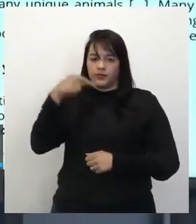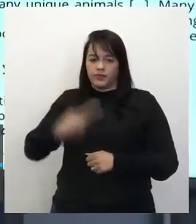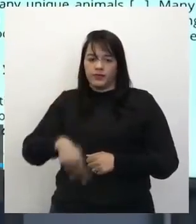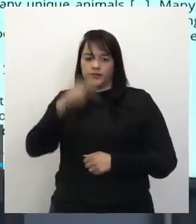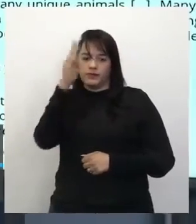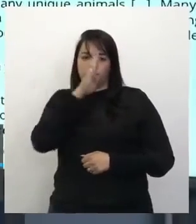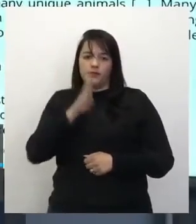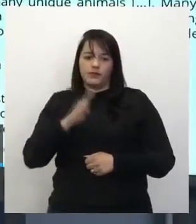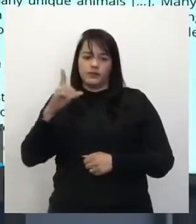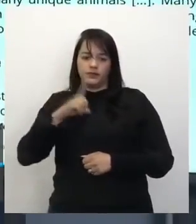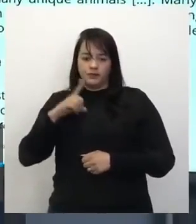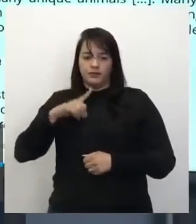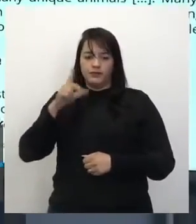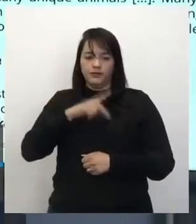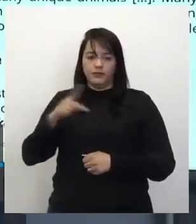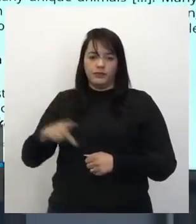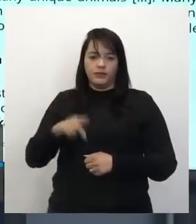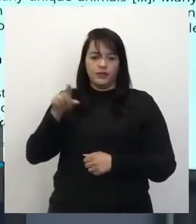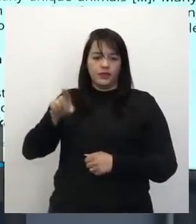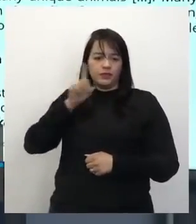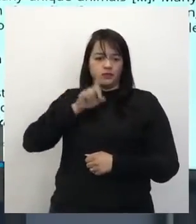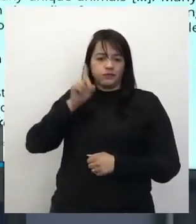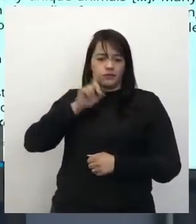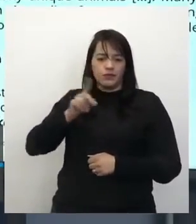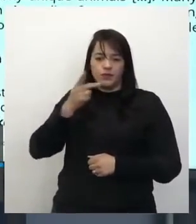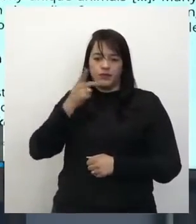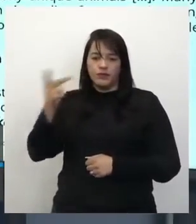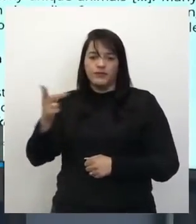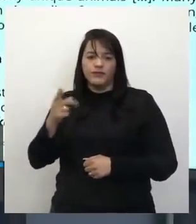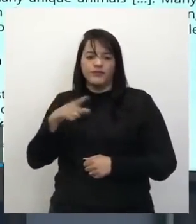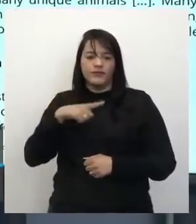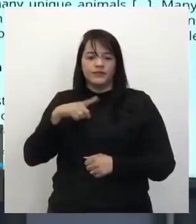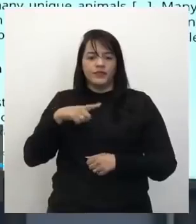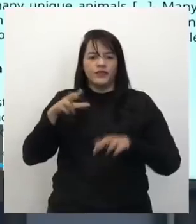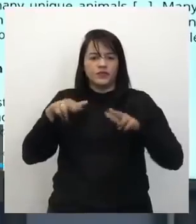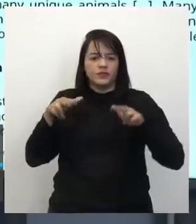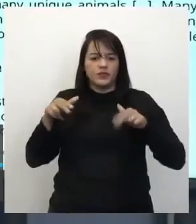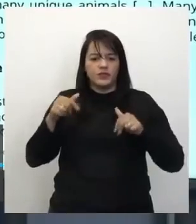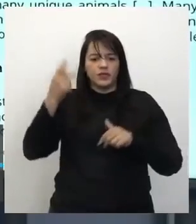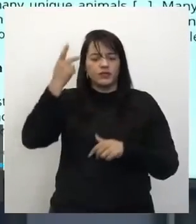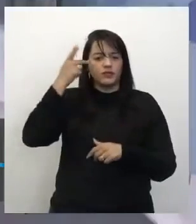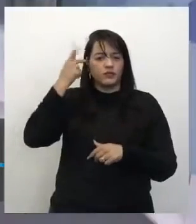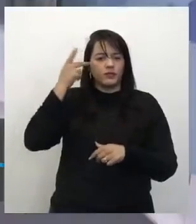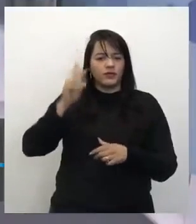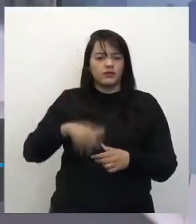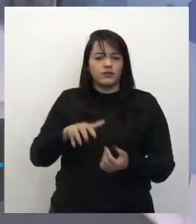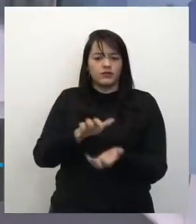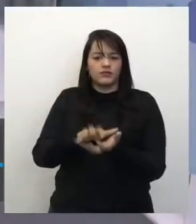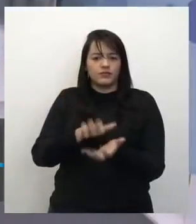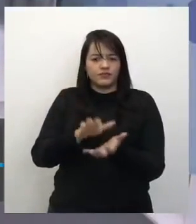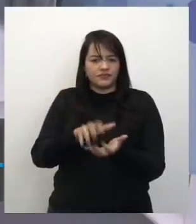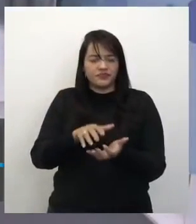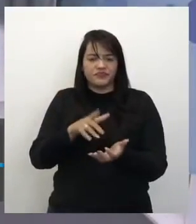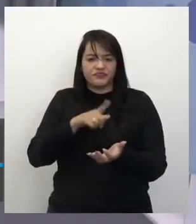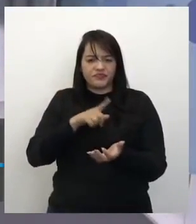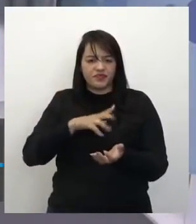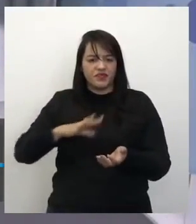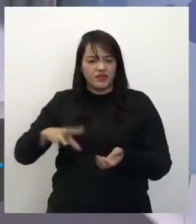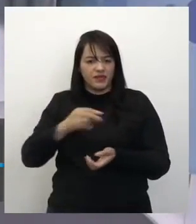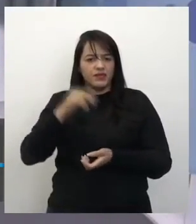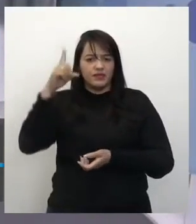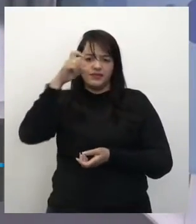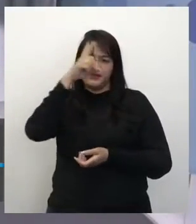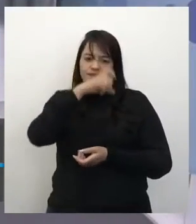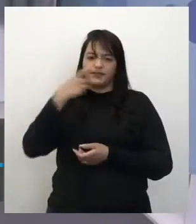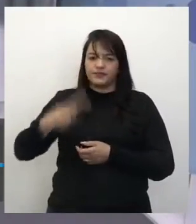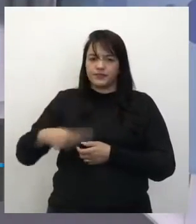lembro que tinha uma professora americana que o filho dela ligou e falou: Deve ser any alligator. E ele estava em São Paulo, né? Jacaré em São Paulo, acho que tá difícil encontrar,